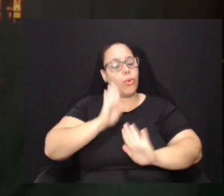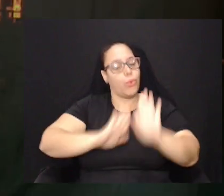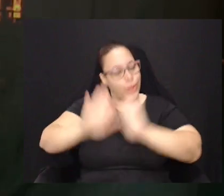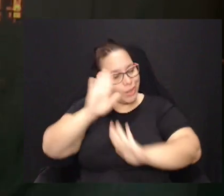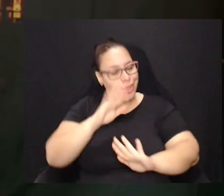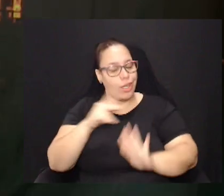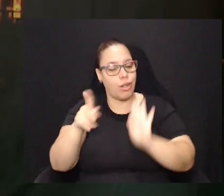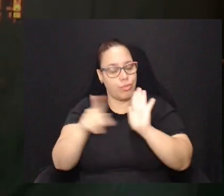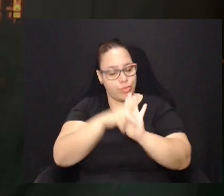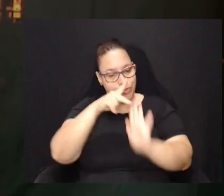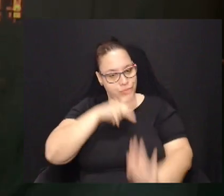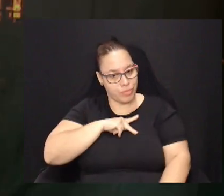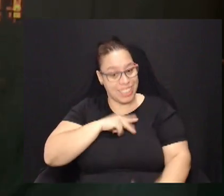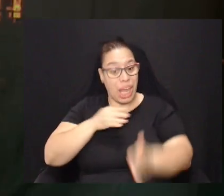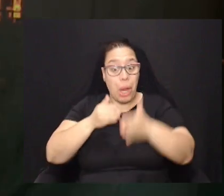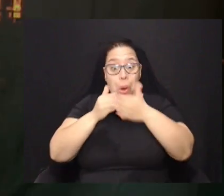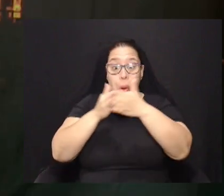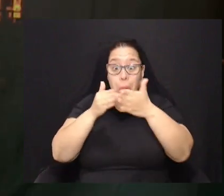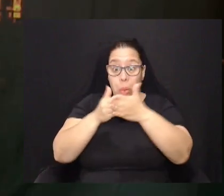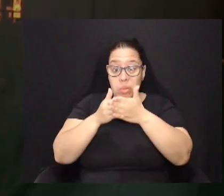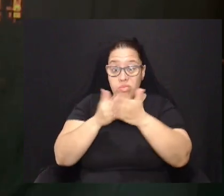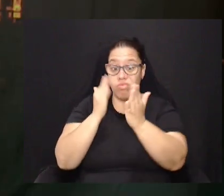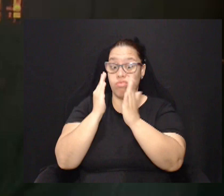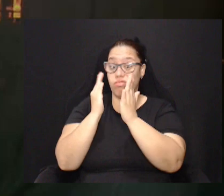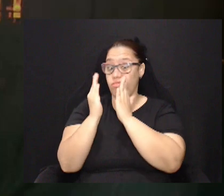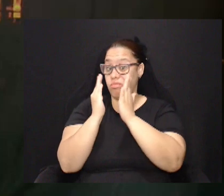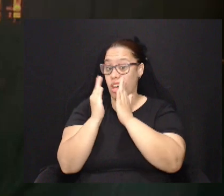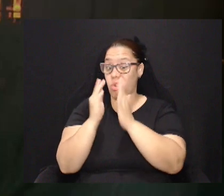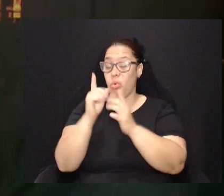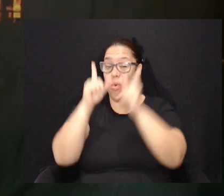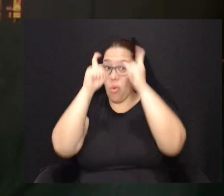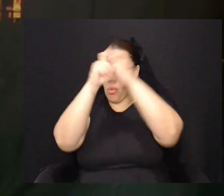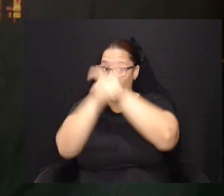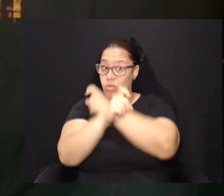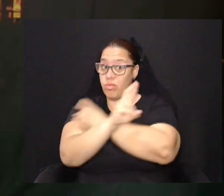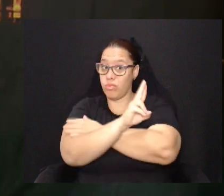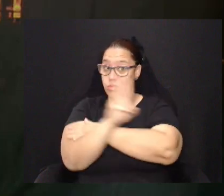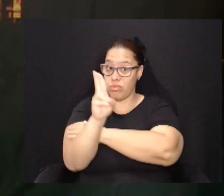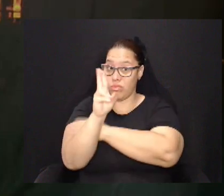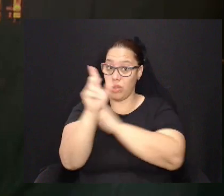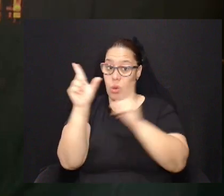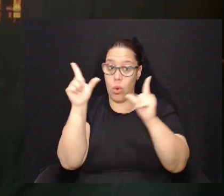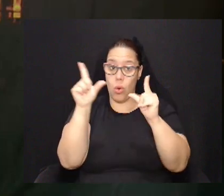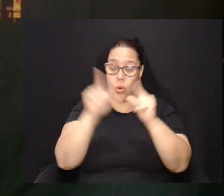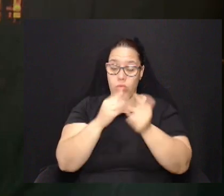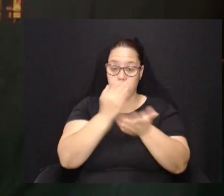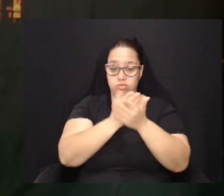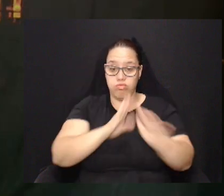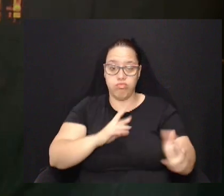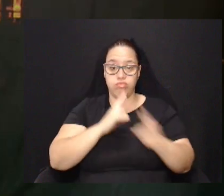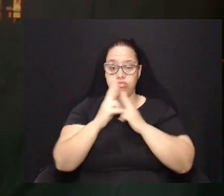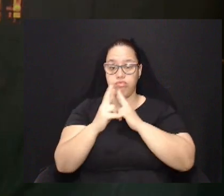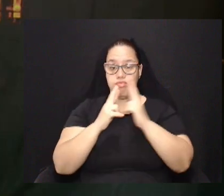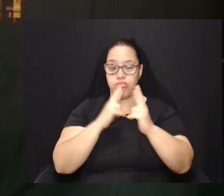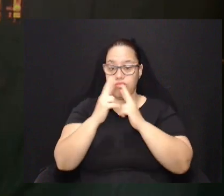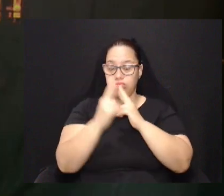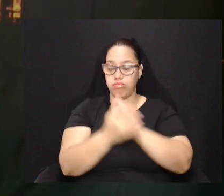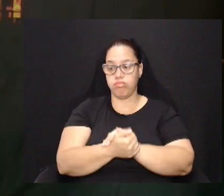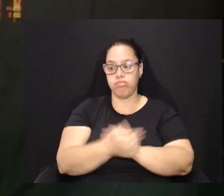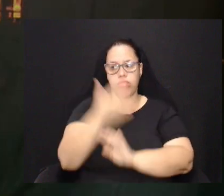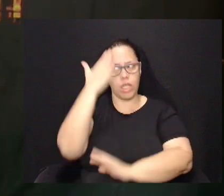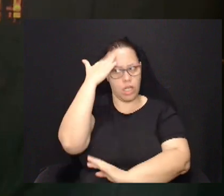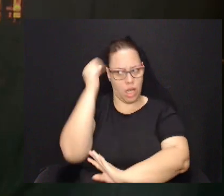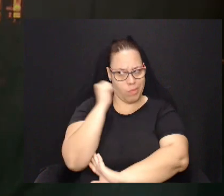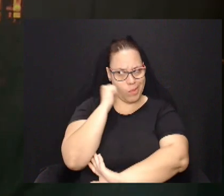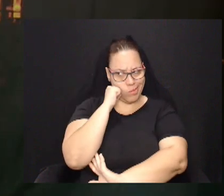identificar o limite entre uma fase difícil e o chamado declínio terminal de uma relação? Sabe? Você